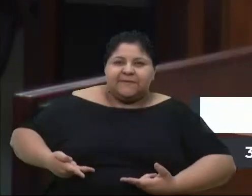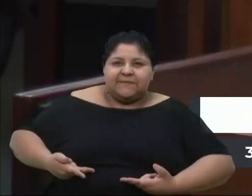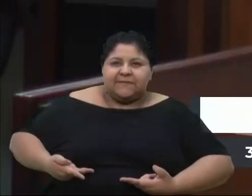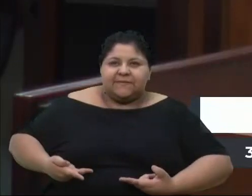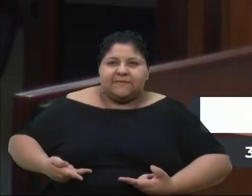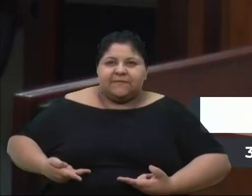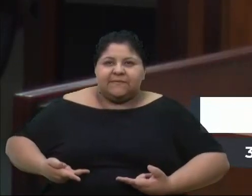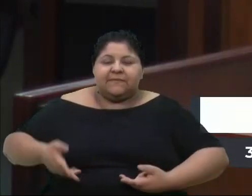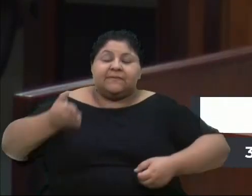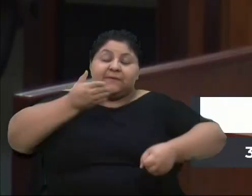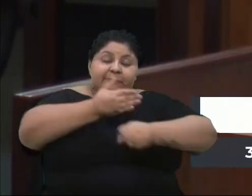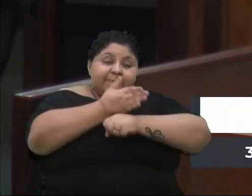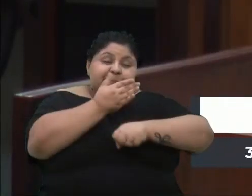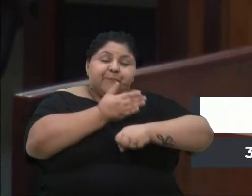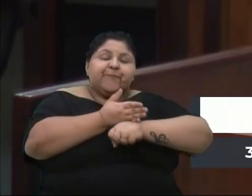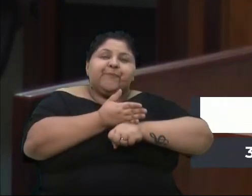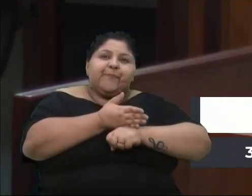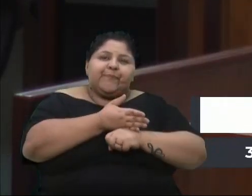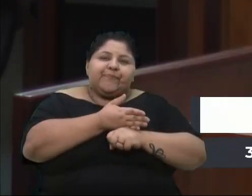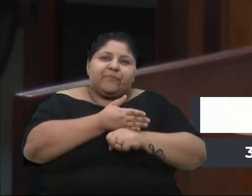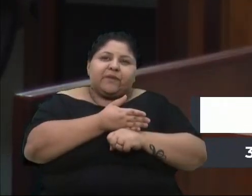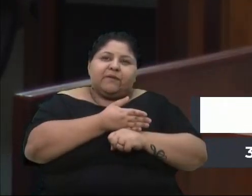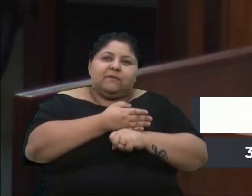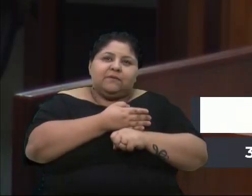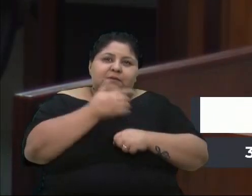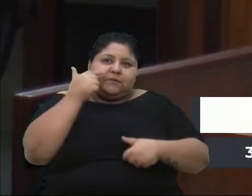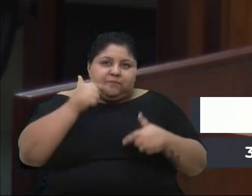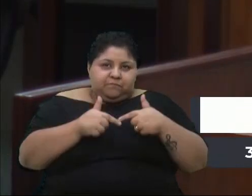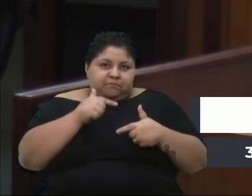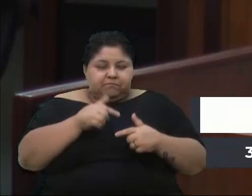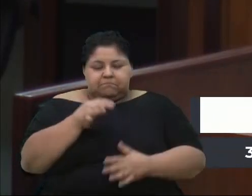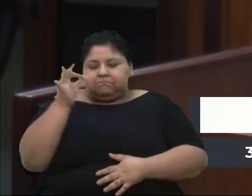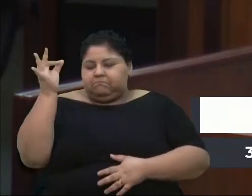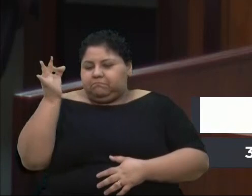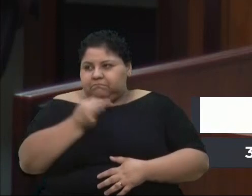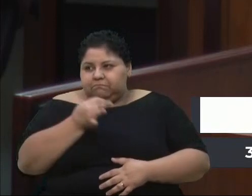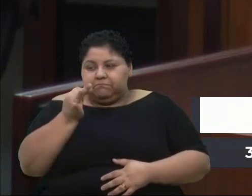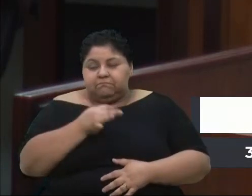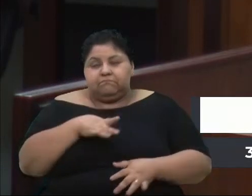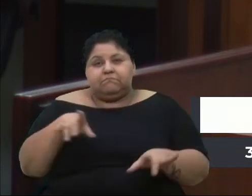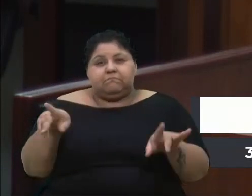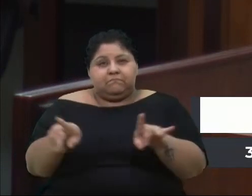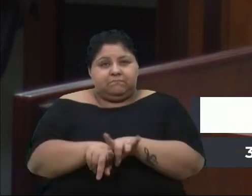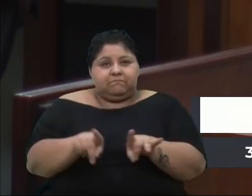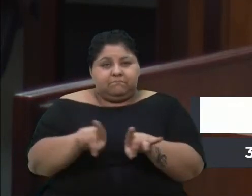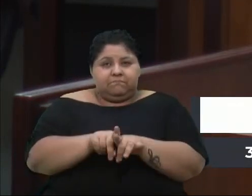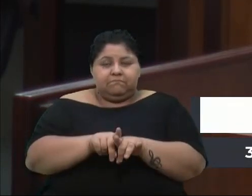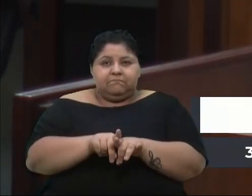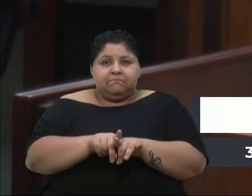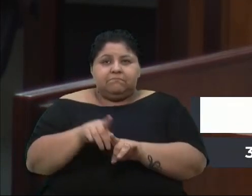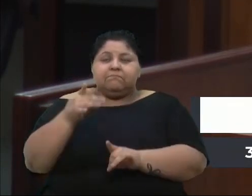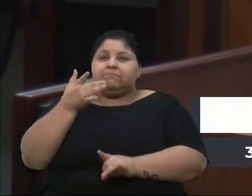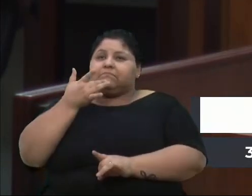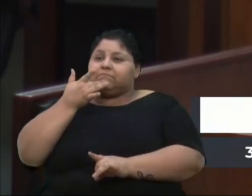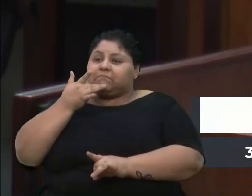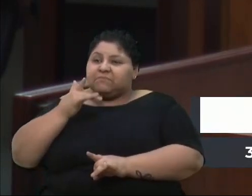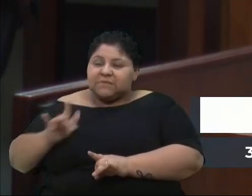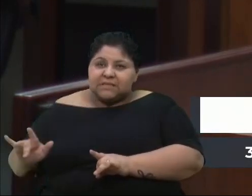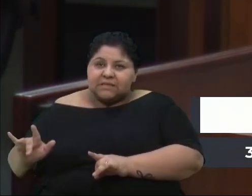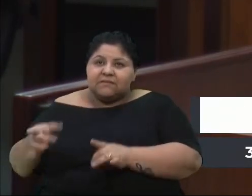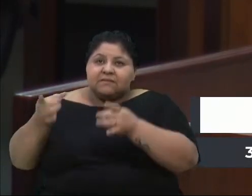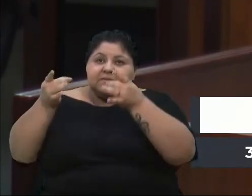Vai participar desse trabalho fantástico também crianças